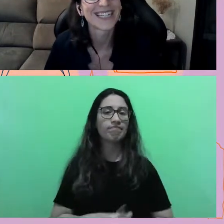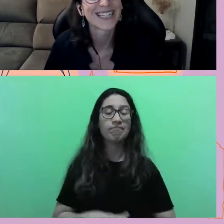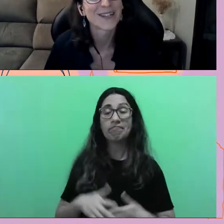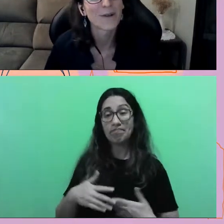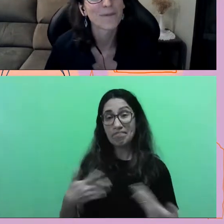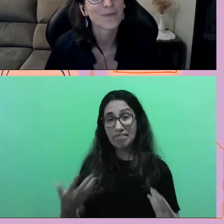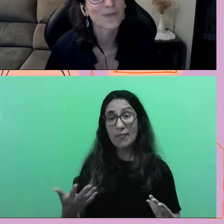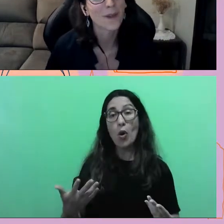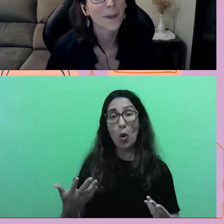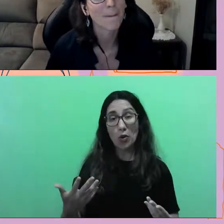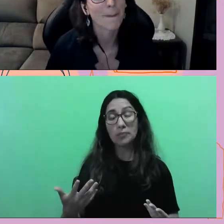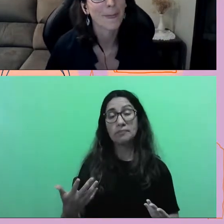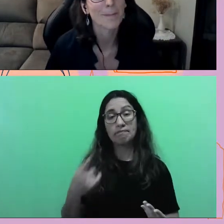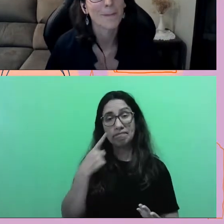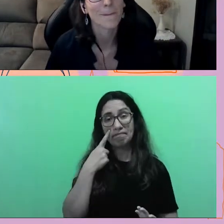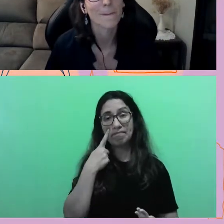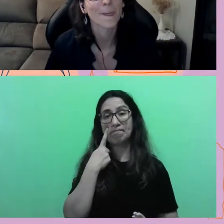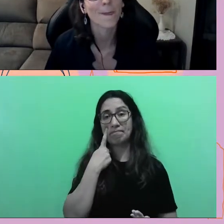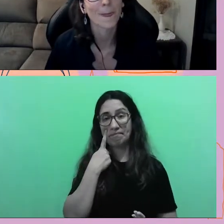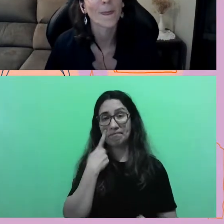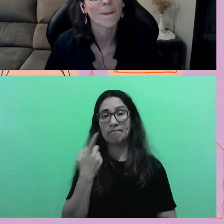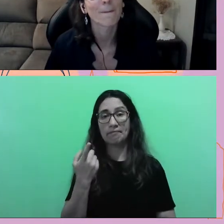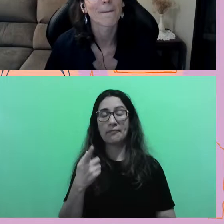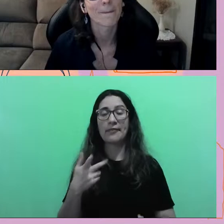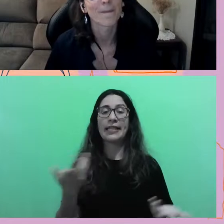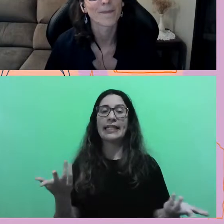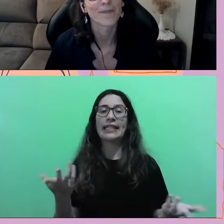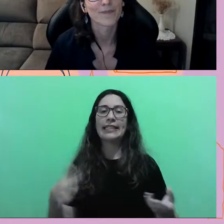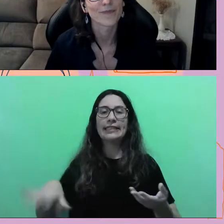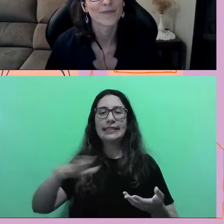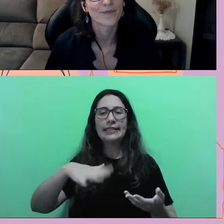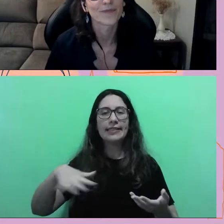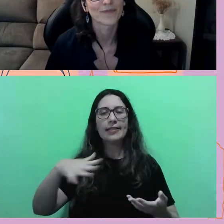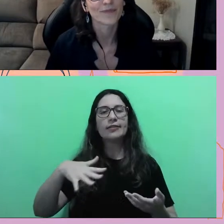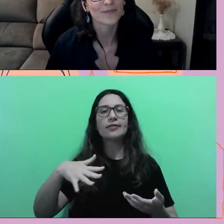Olha, falando desse lugar, né, de